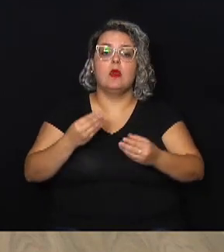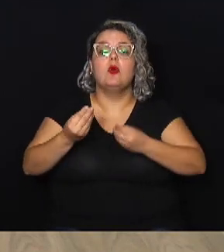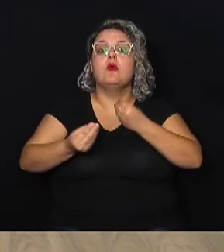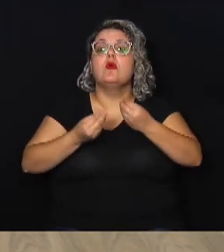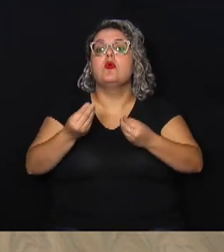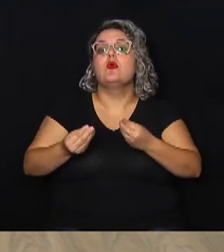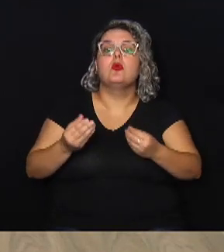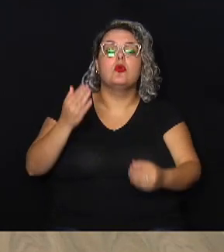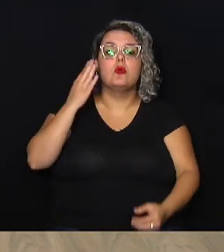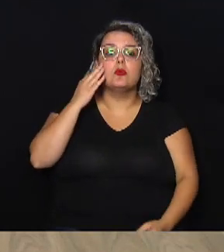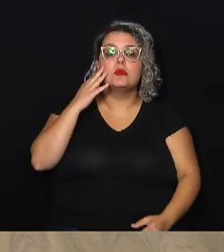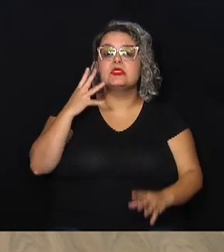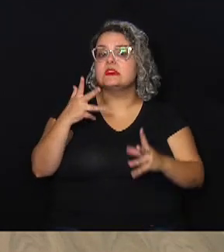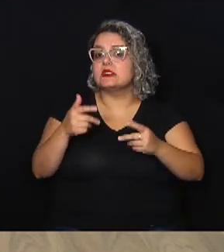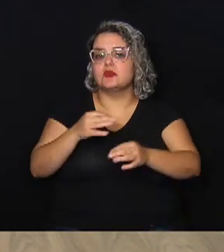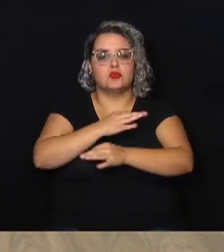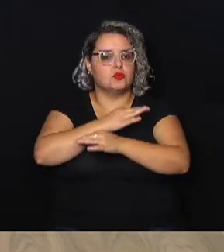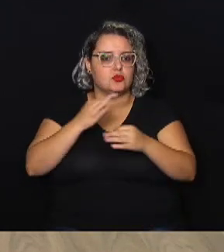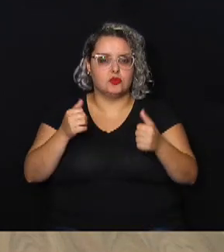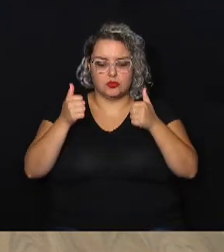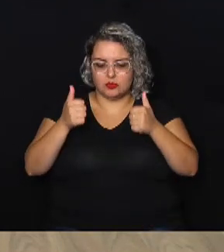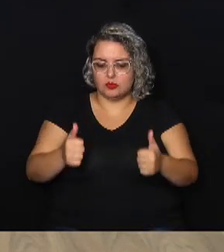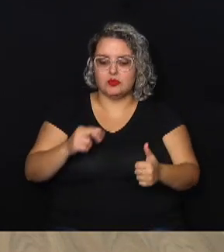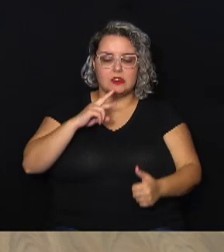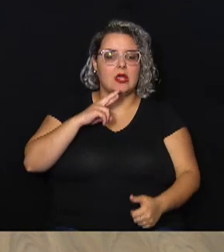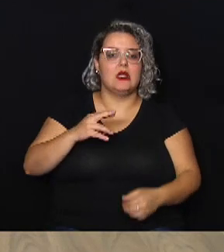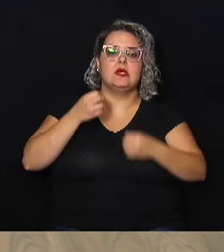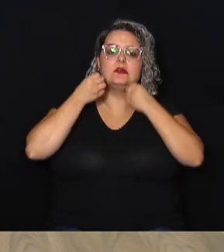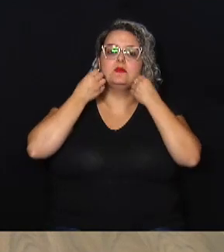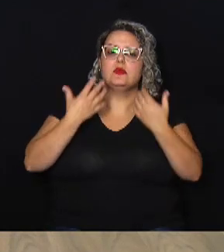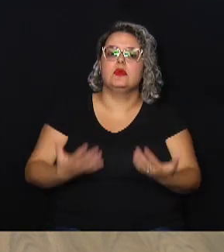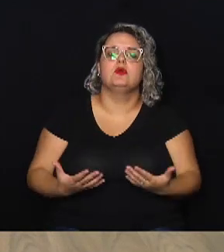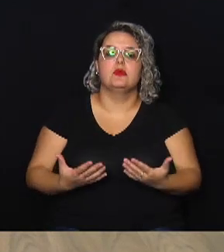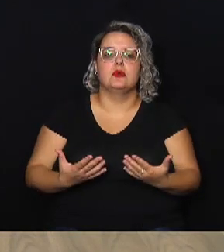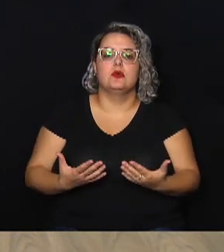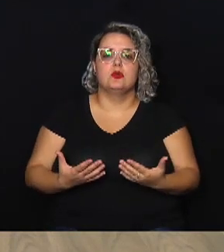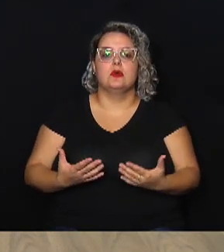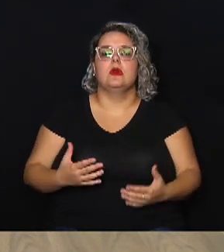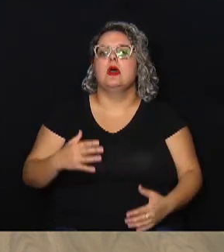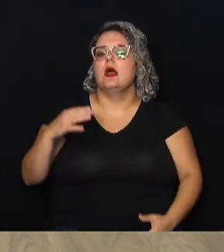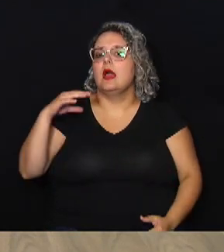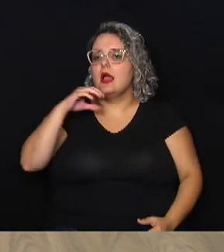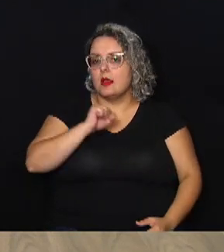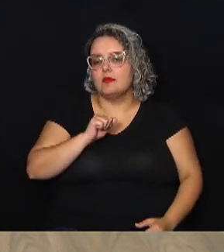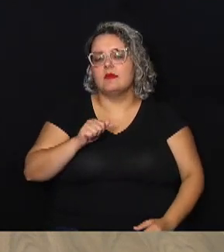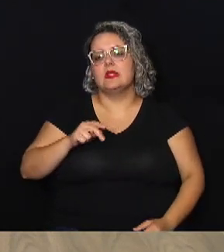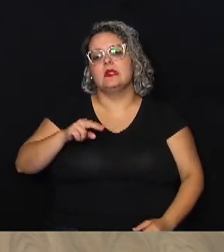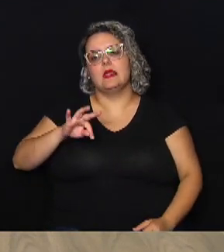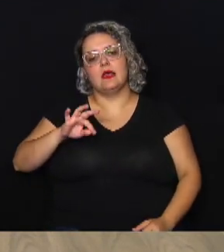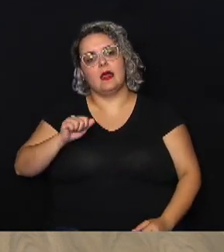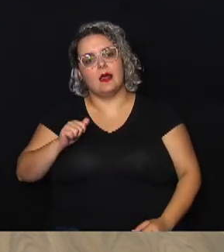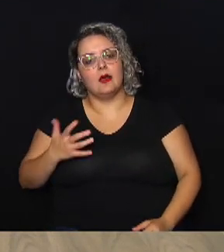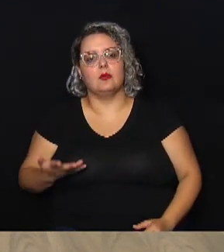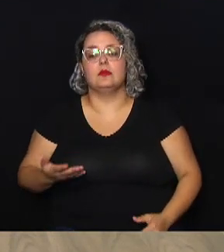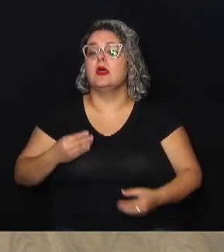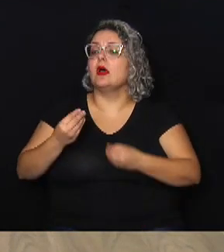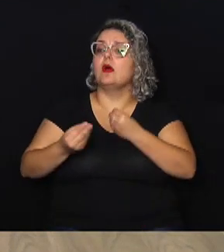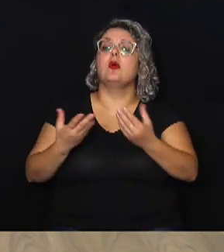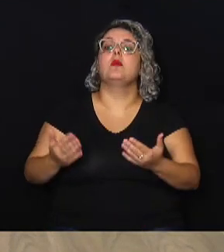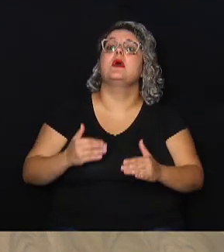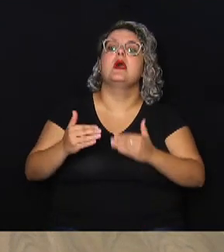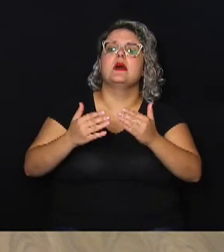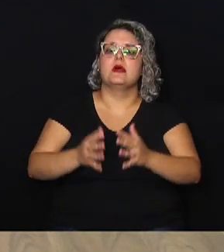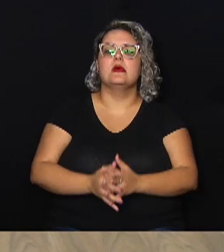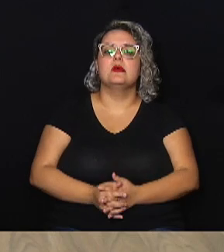deu tudo certo? Olha, tá respondendo bem, logo vai ter alta, como é que é esse processo, essa evolução?